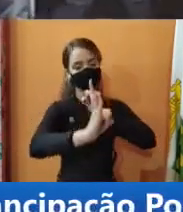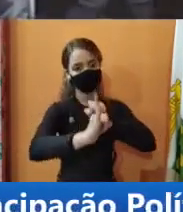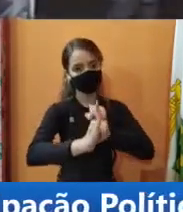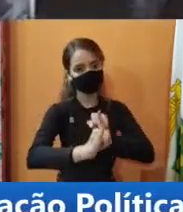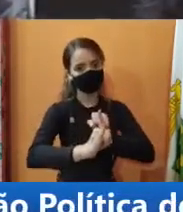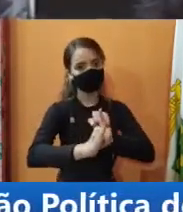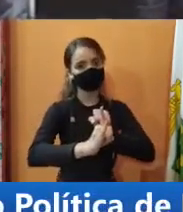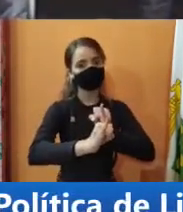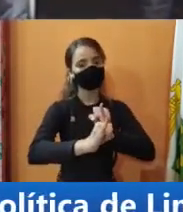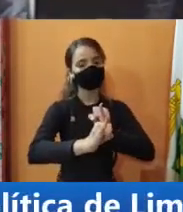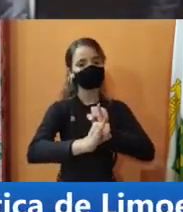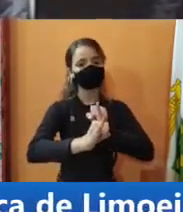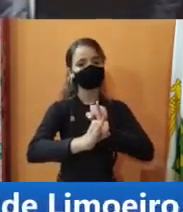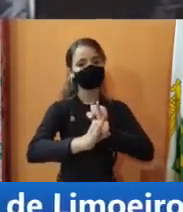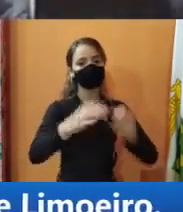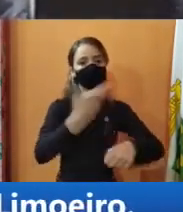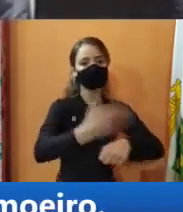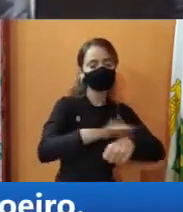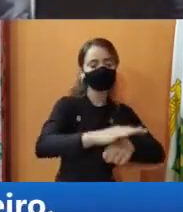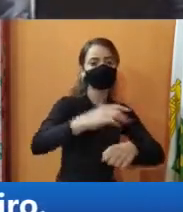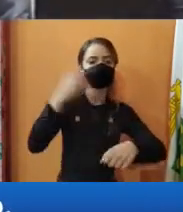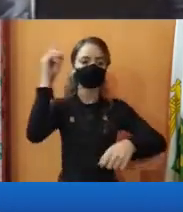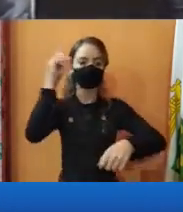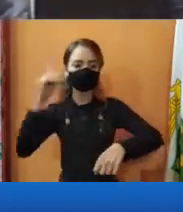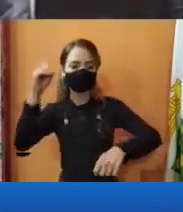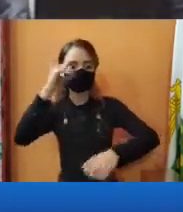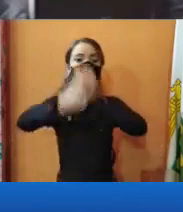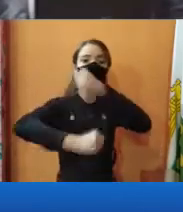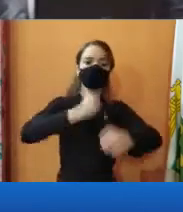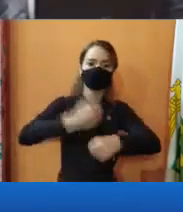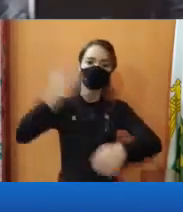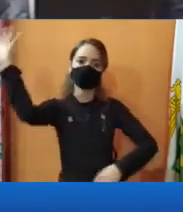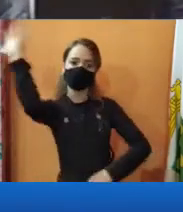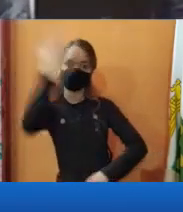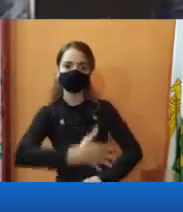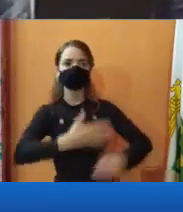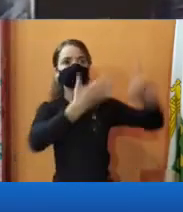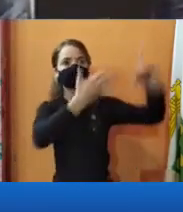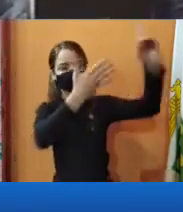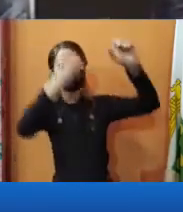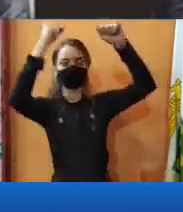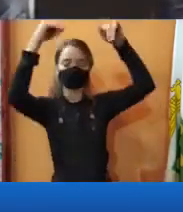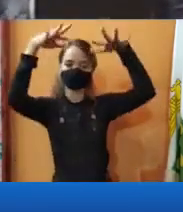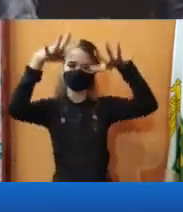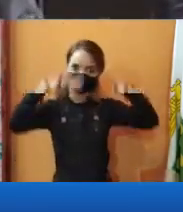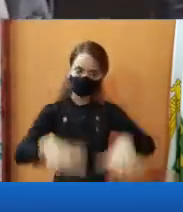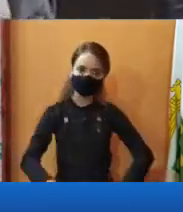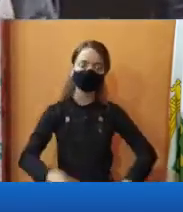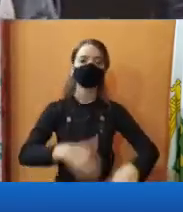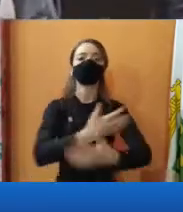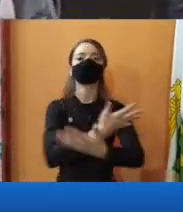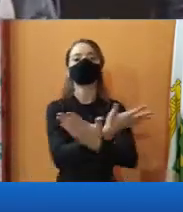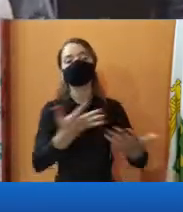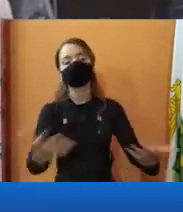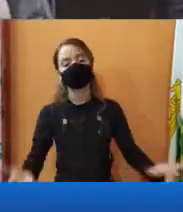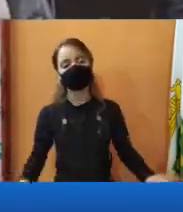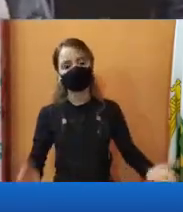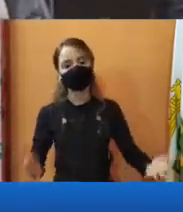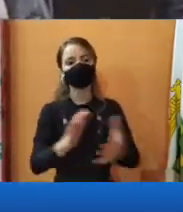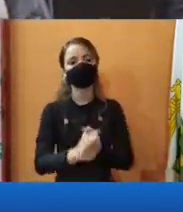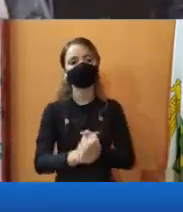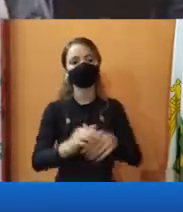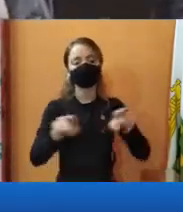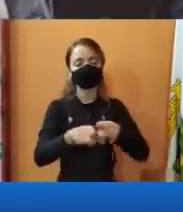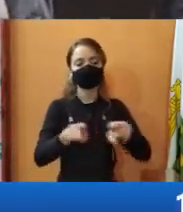a tradição e todo ano vai acontecer de forma presencial, se Deus quiser, parceiro. Como disse Fábio,